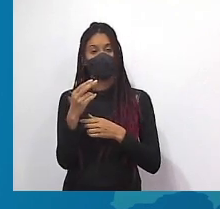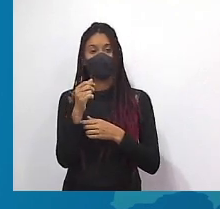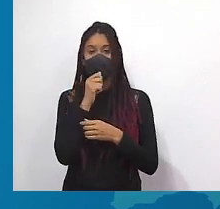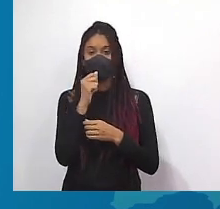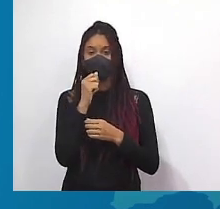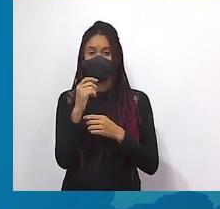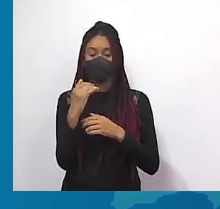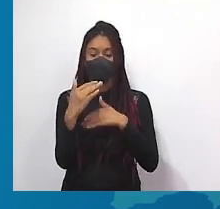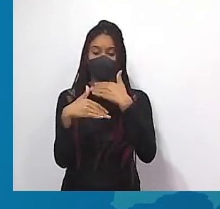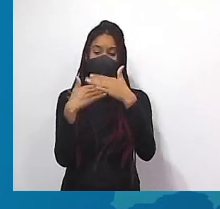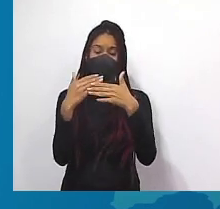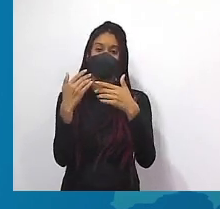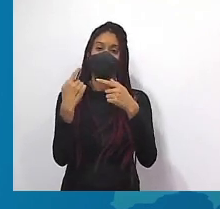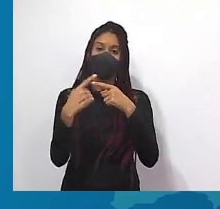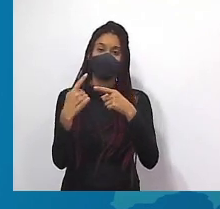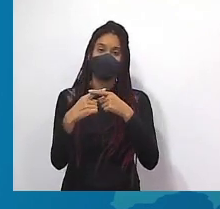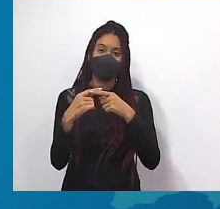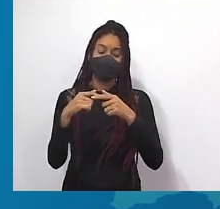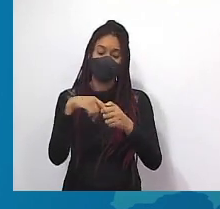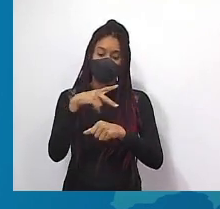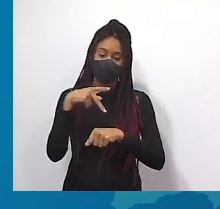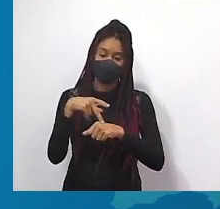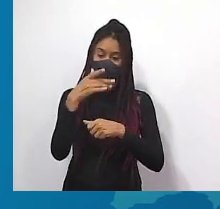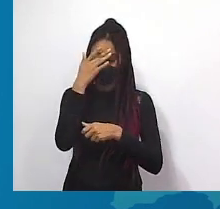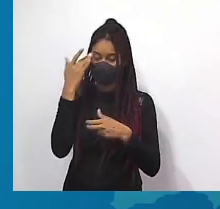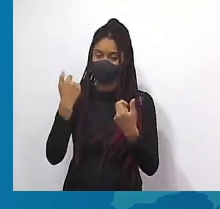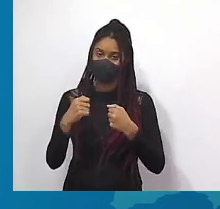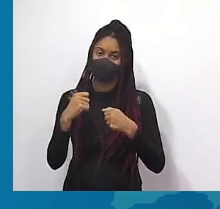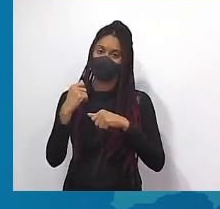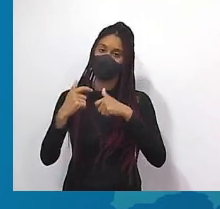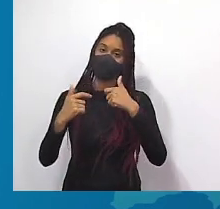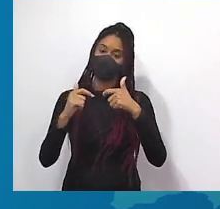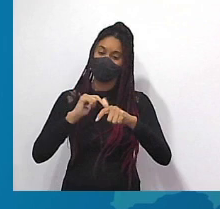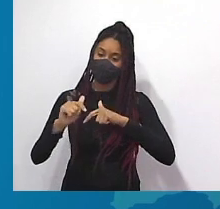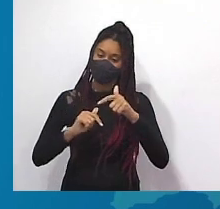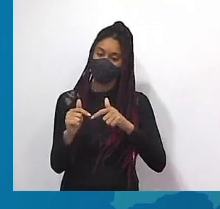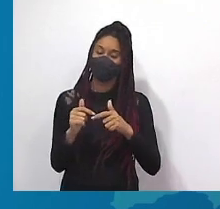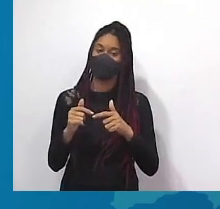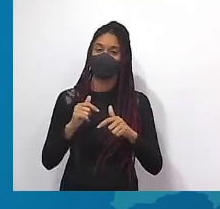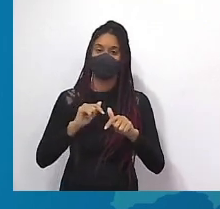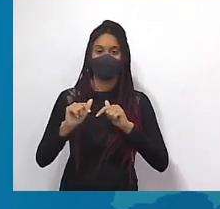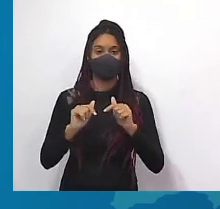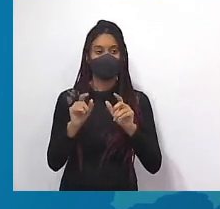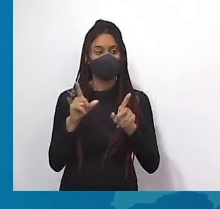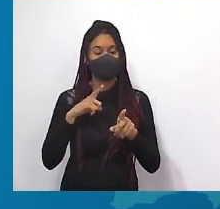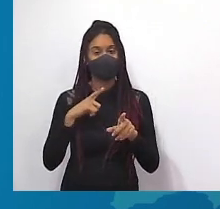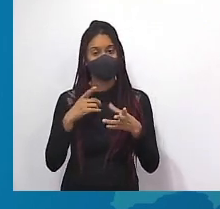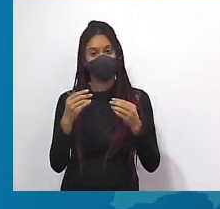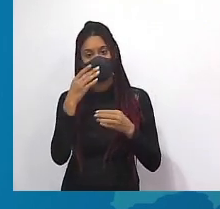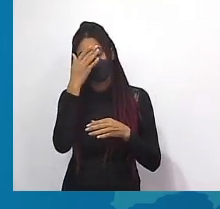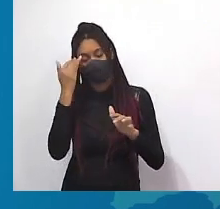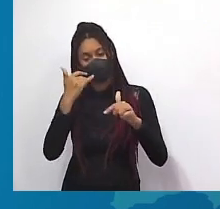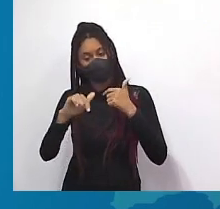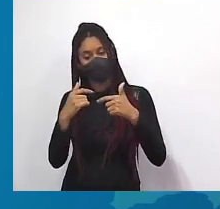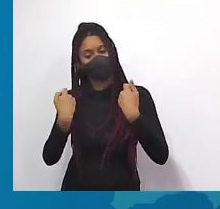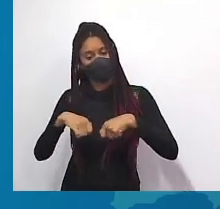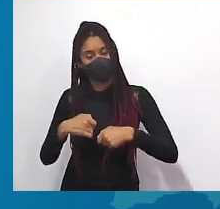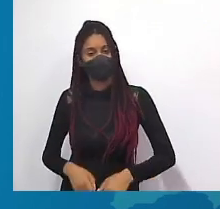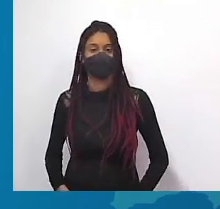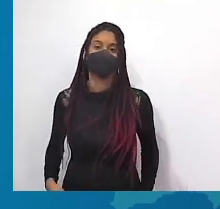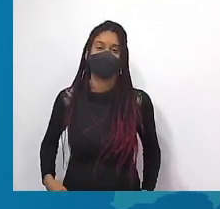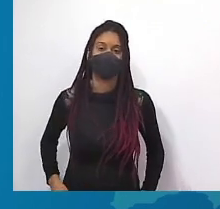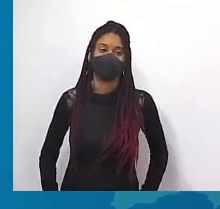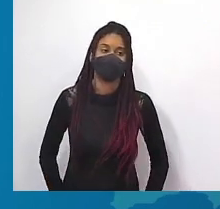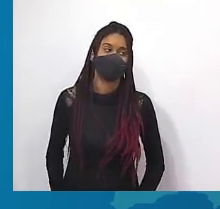países em que as pessoas precisam trabalhar, né, em geral, e aí a mão de obra é barata, porque tem muita gente precisando trabalhar, e as indústrias